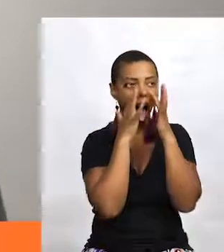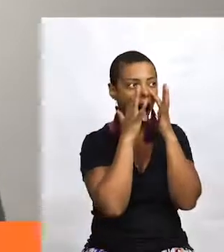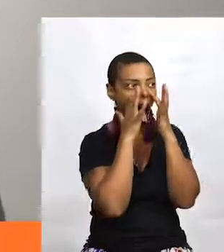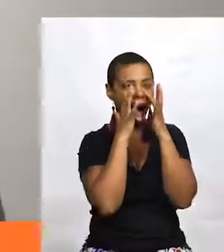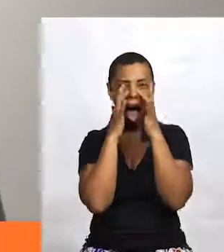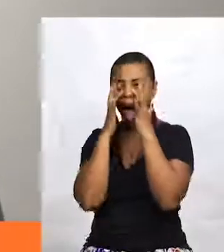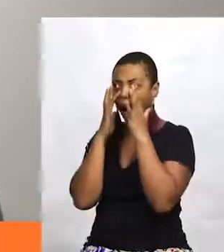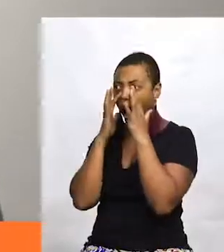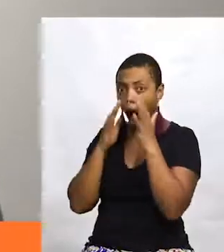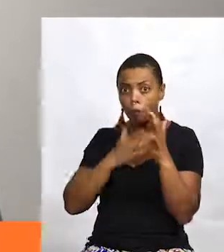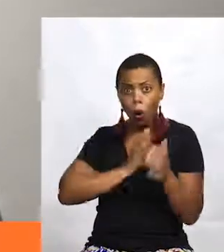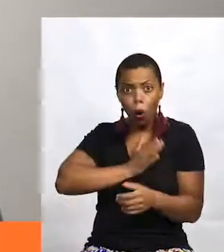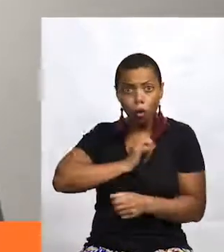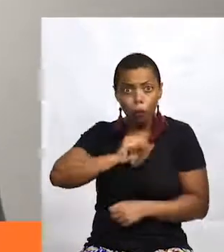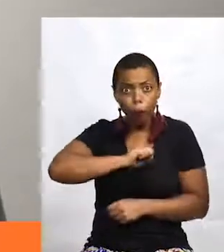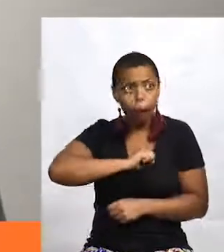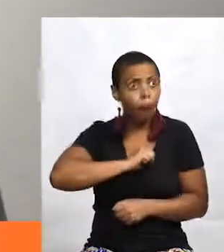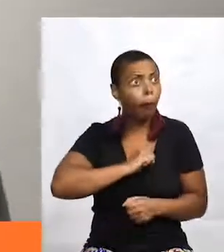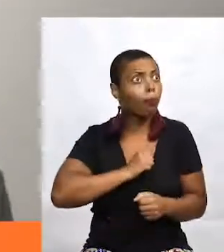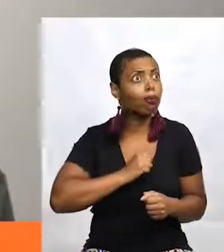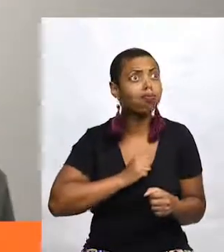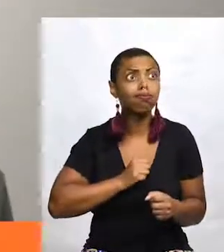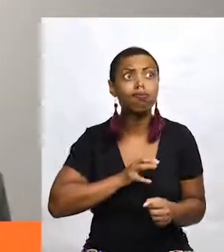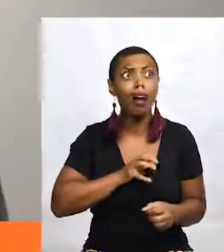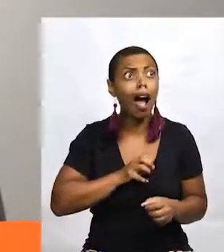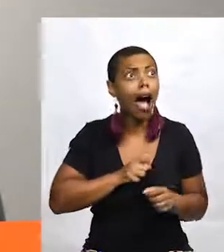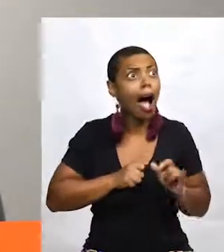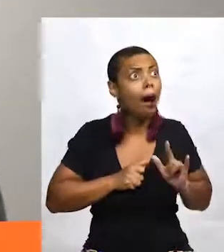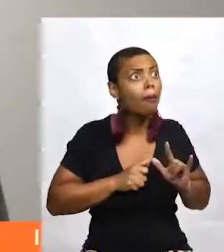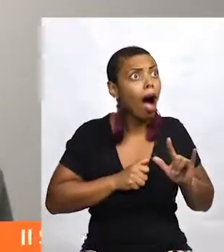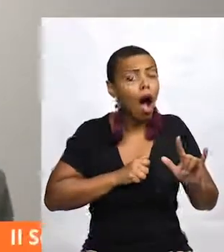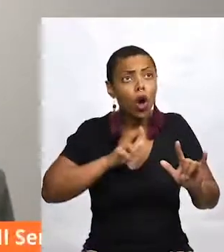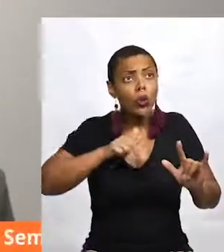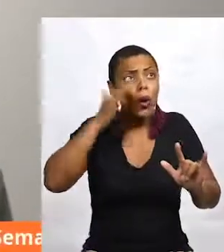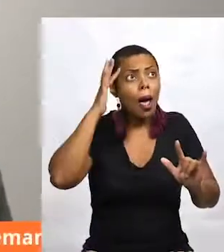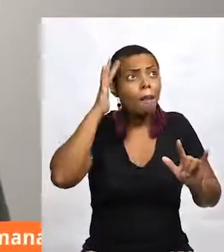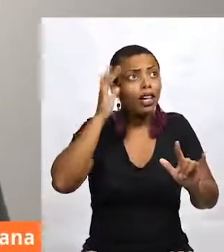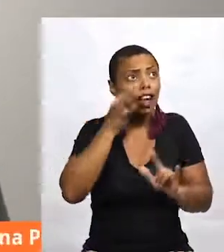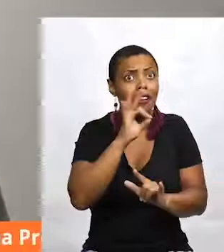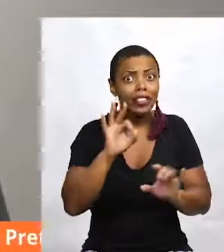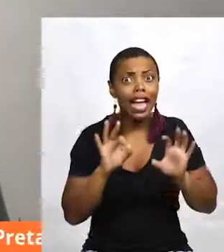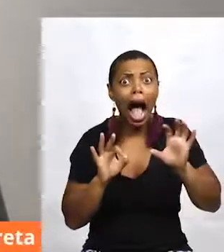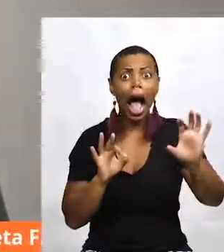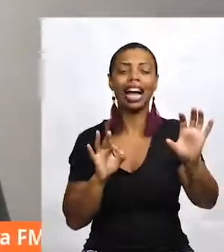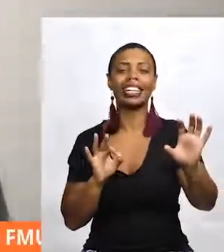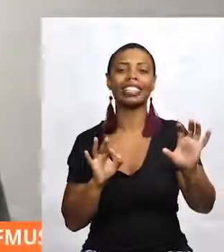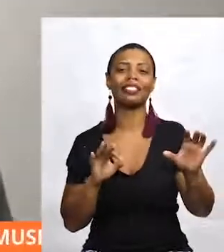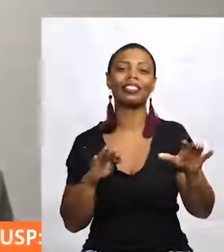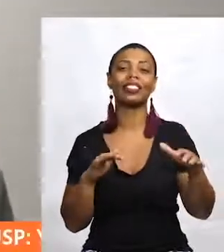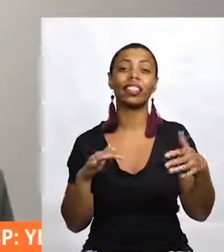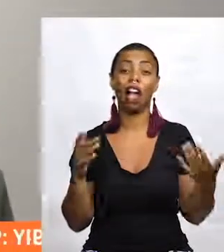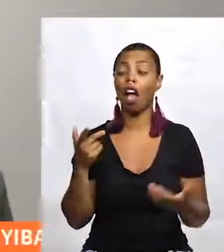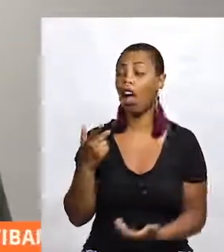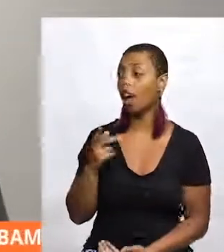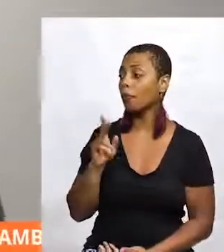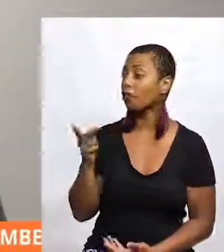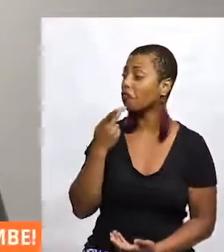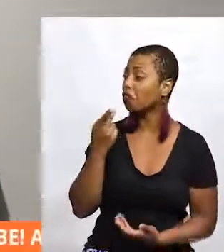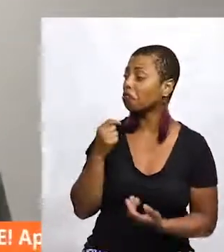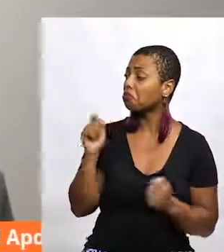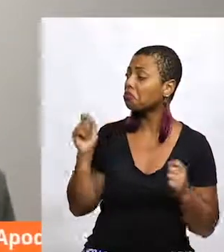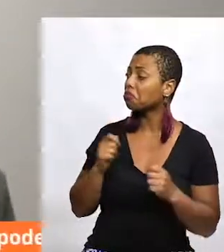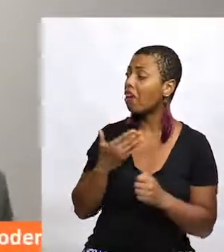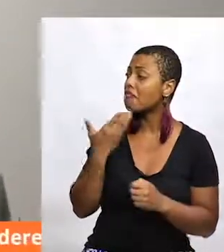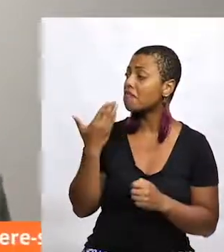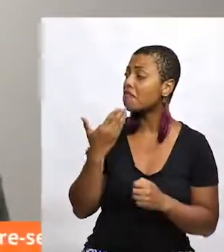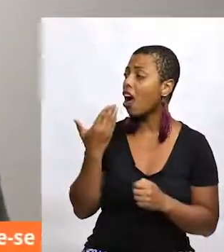coração bateu tão mais forte, eu falei, meu Deus, eu nunca imaginei que fosse assim, né? E ele falou assim, isso é muito fácil de a gente ver